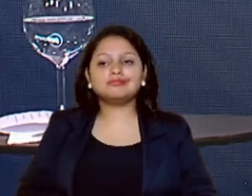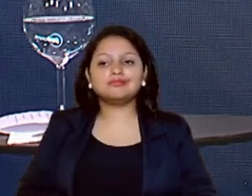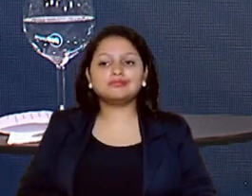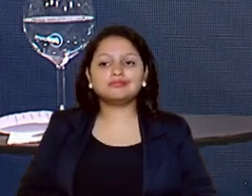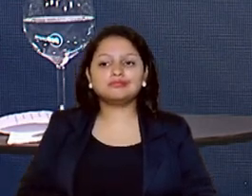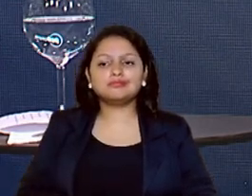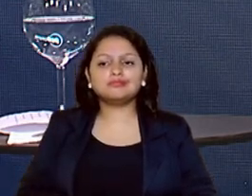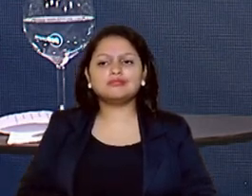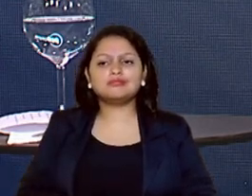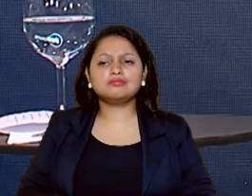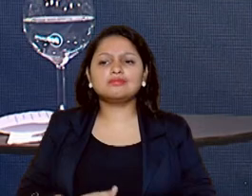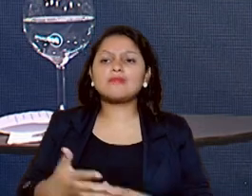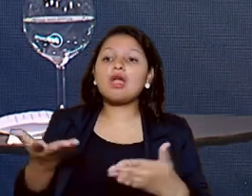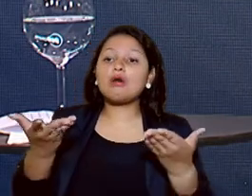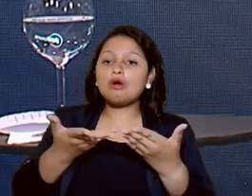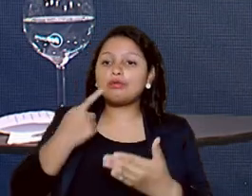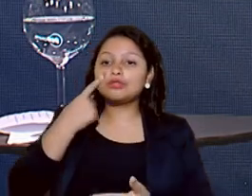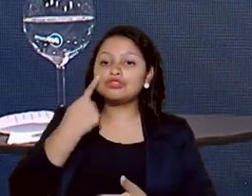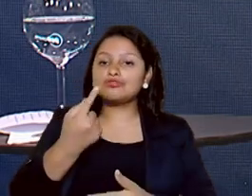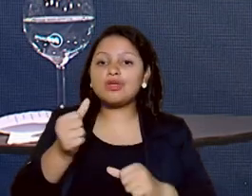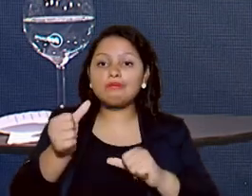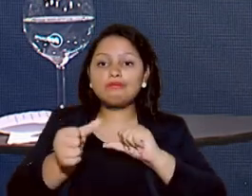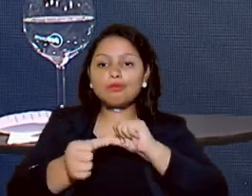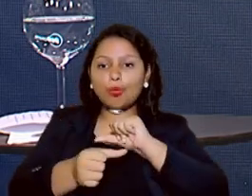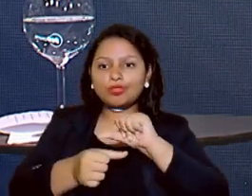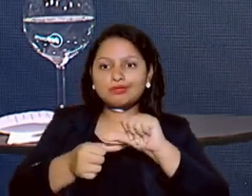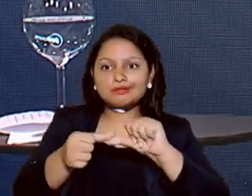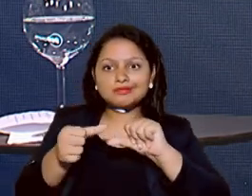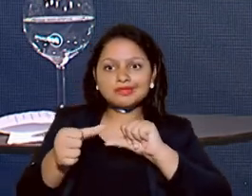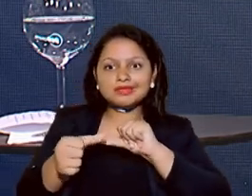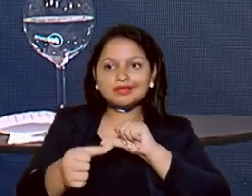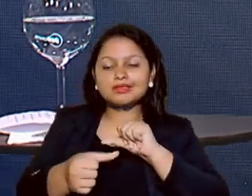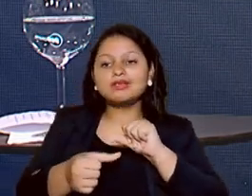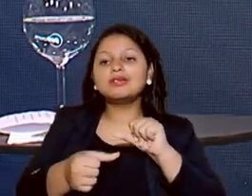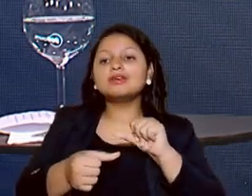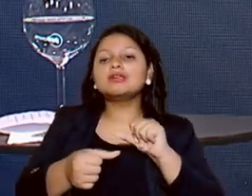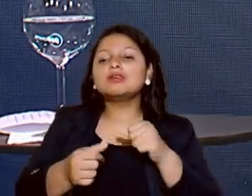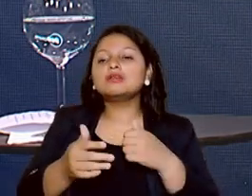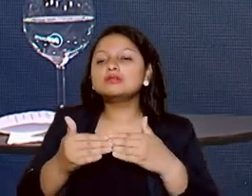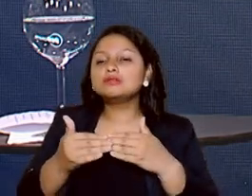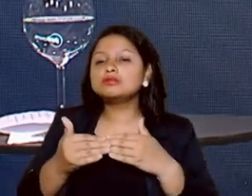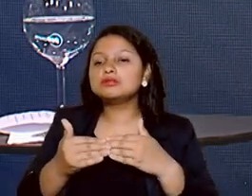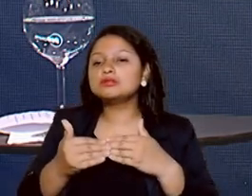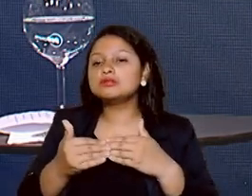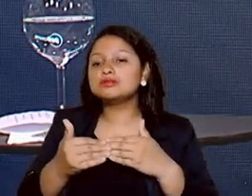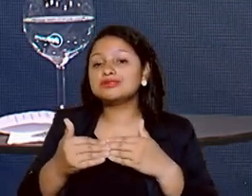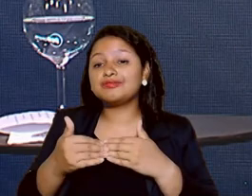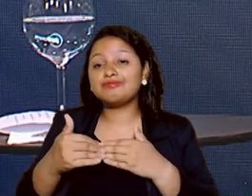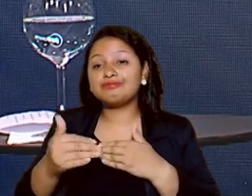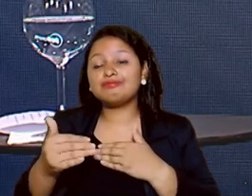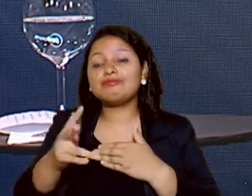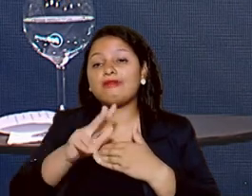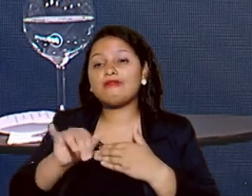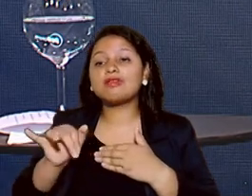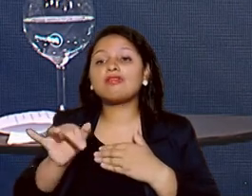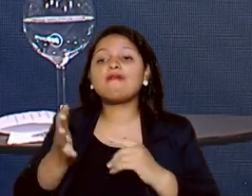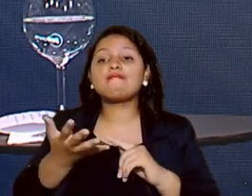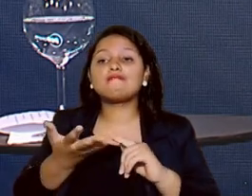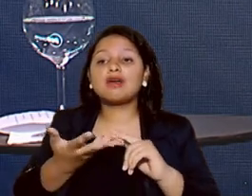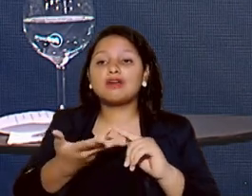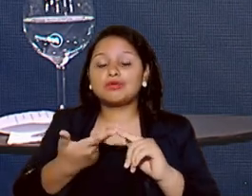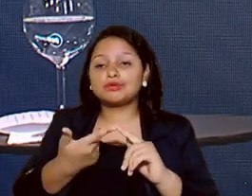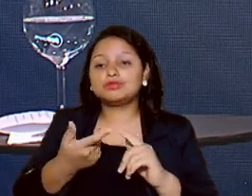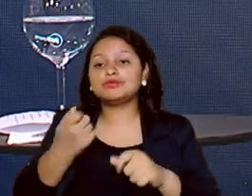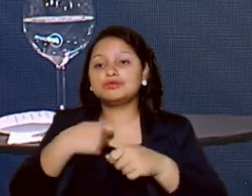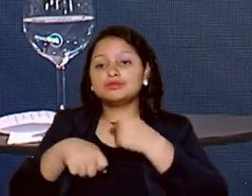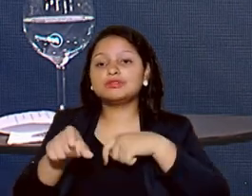quando você passa a ver essa mudança de eixo é você começa a você vai ter muitas derivações os produtos financeiros também